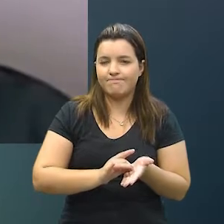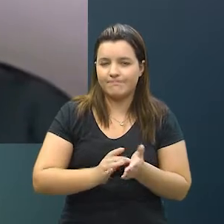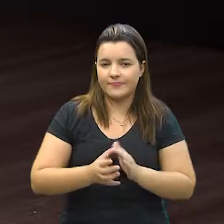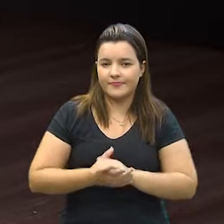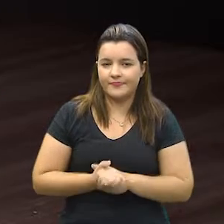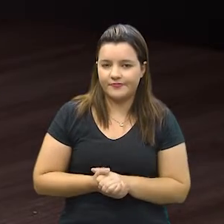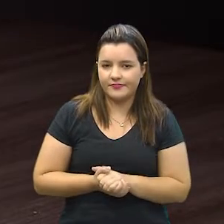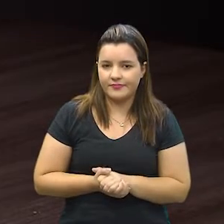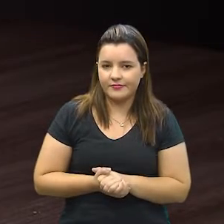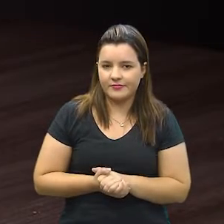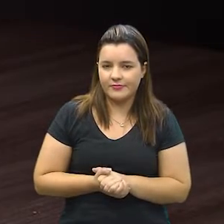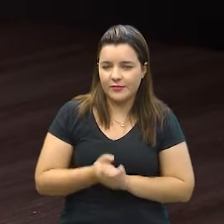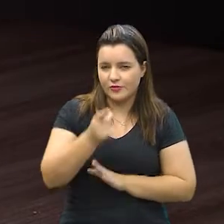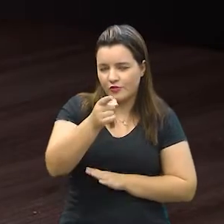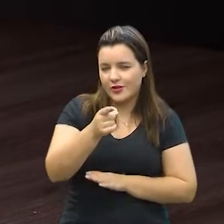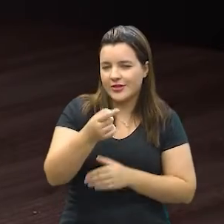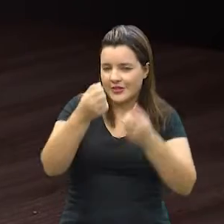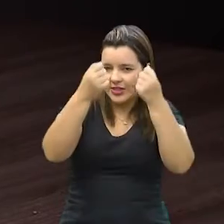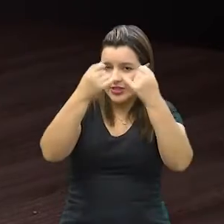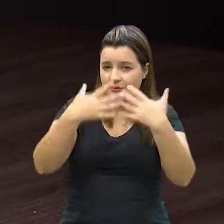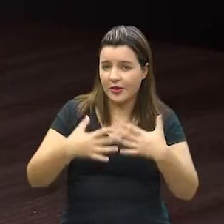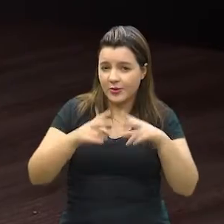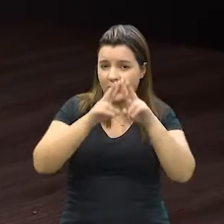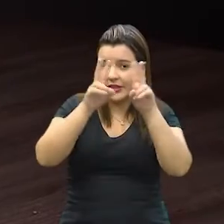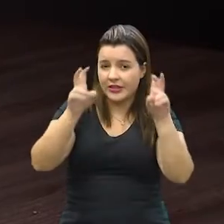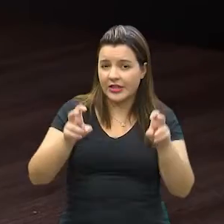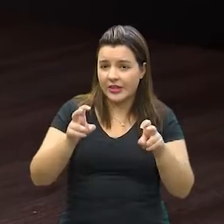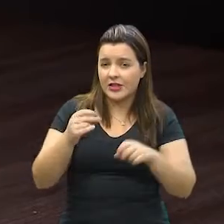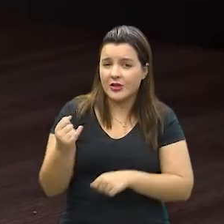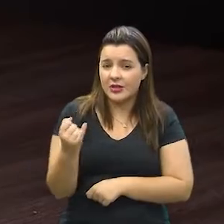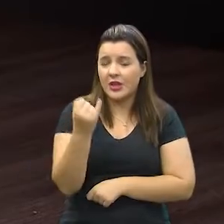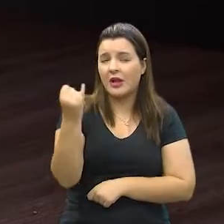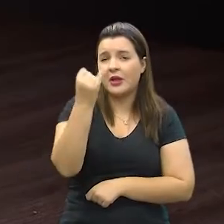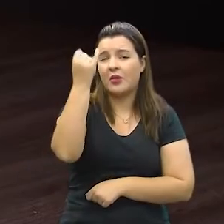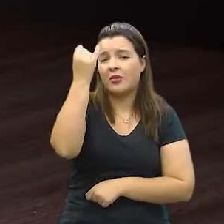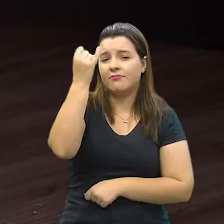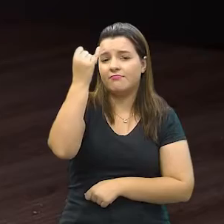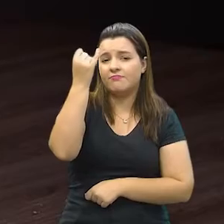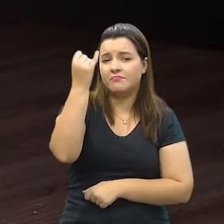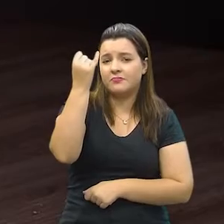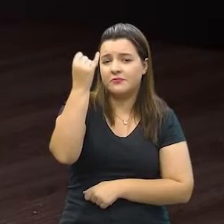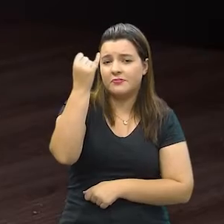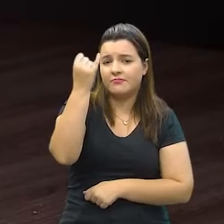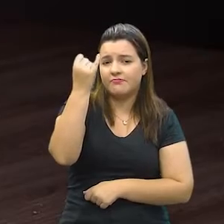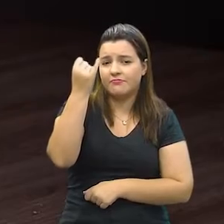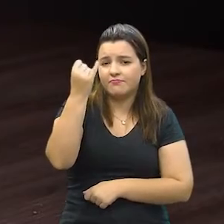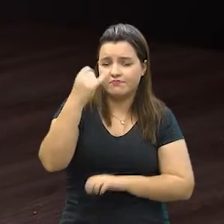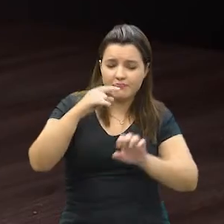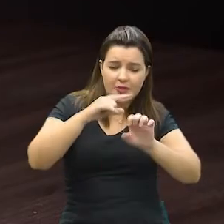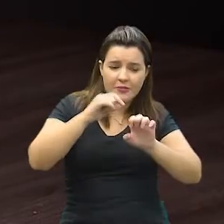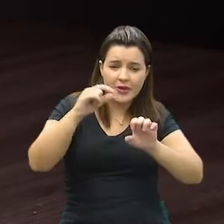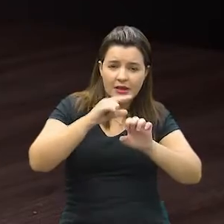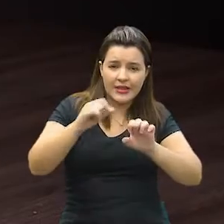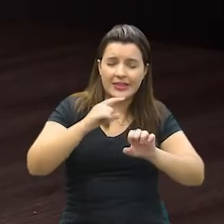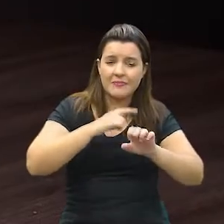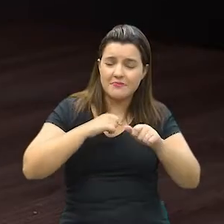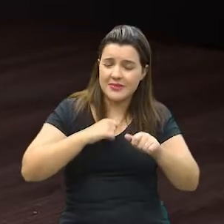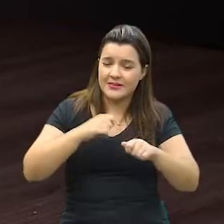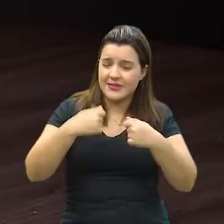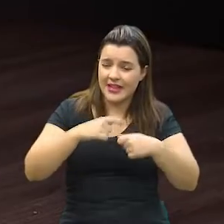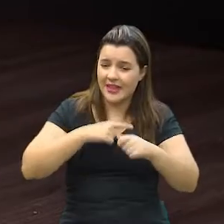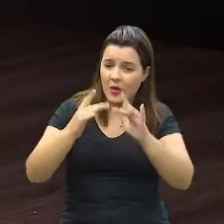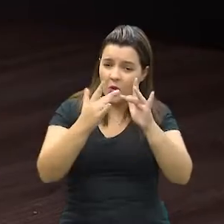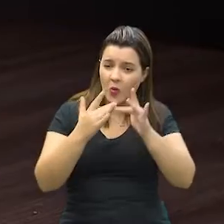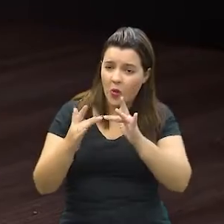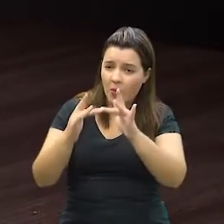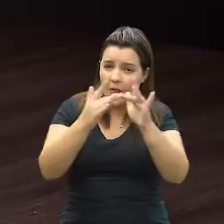ela, não. Já que você tocou nesse ponto, eu queria que você falasse dessa importância do empresário ter esses